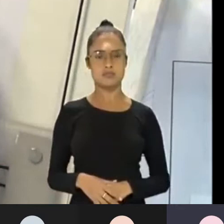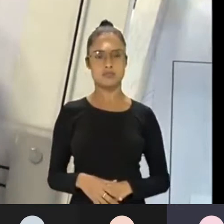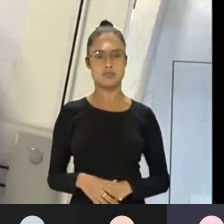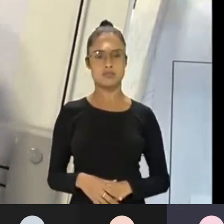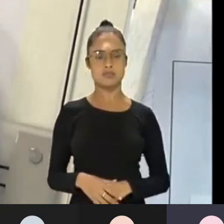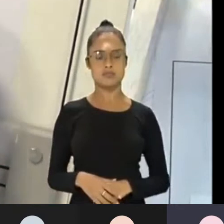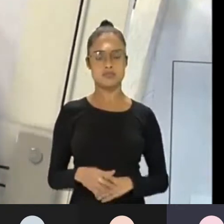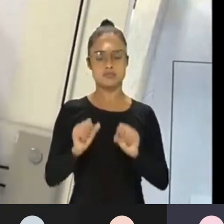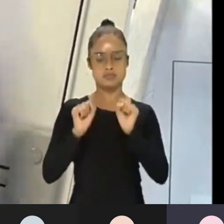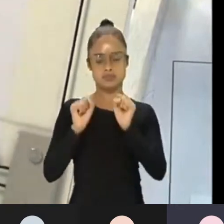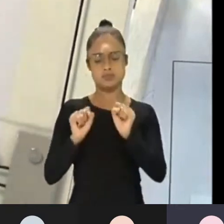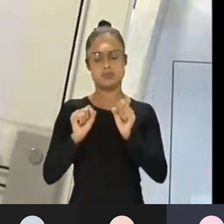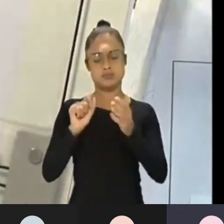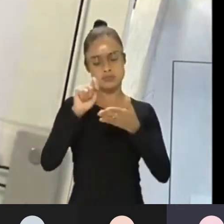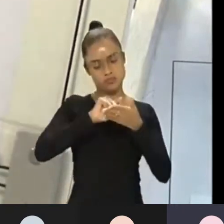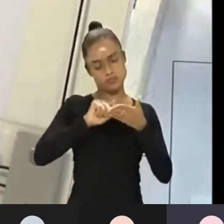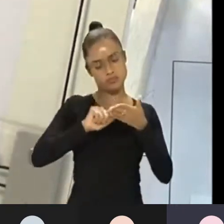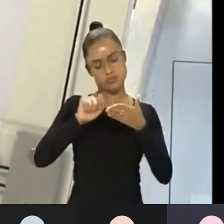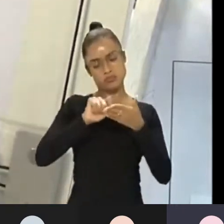Posso apagar meu ponto de referência.